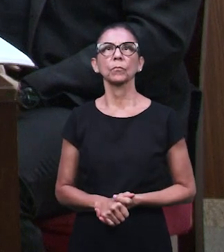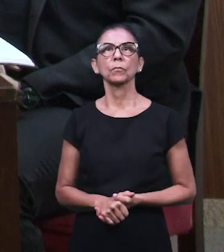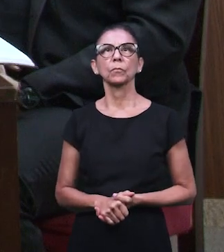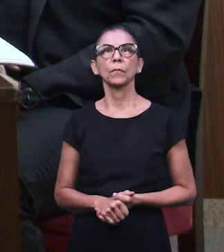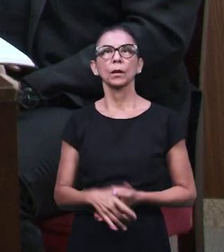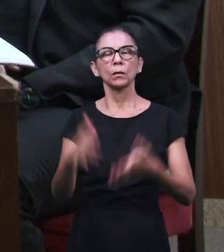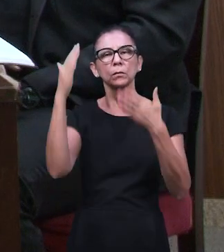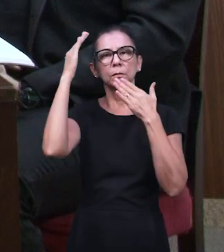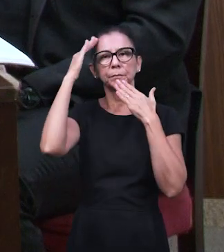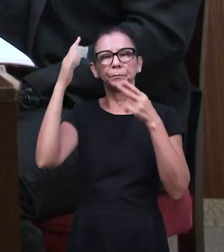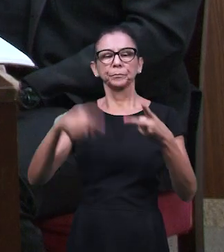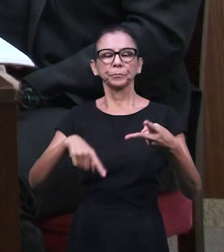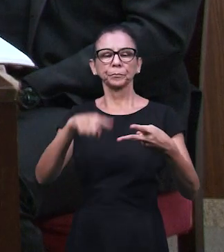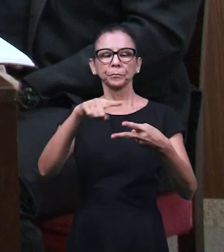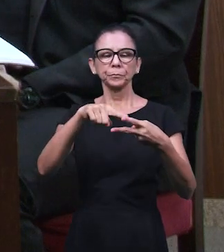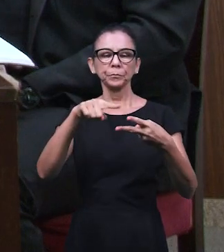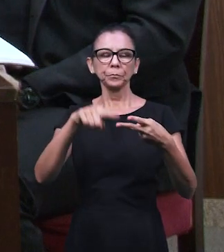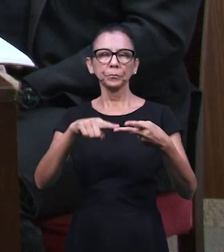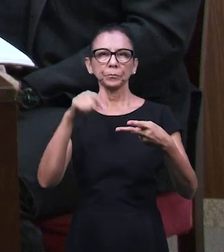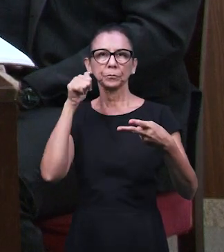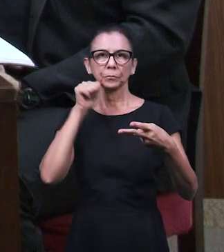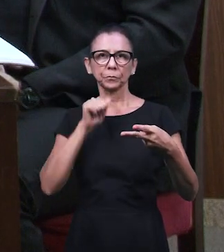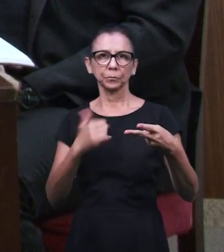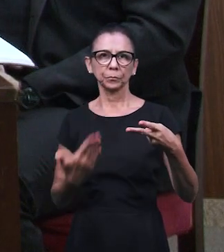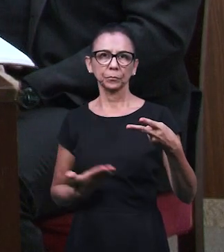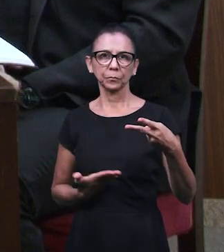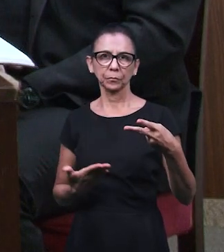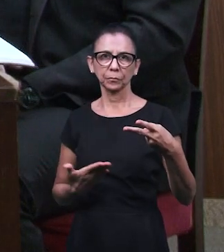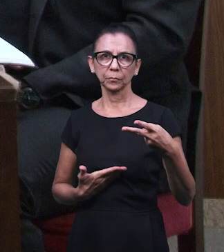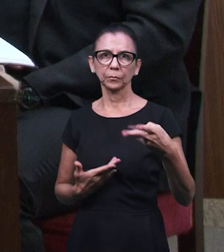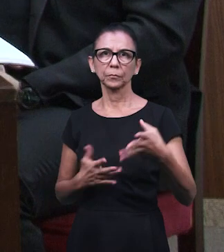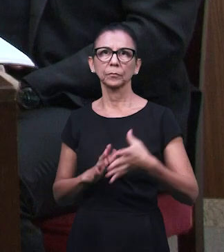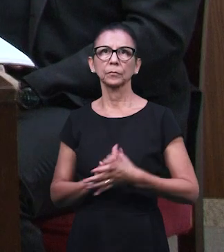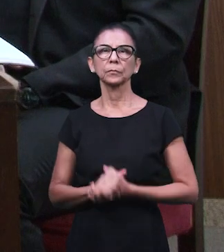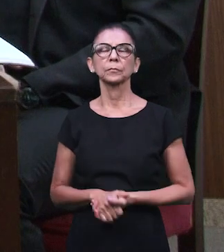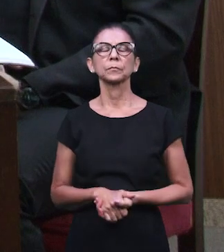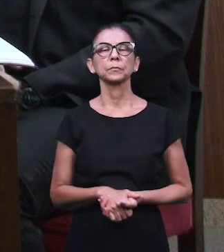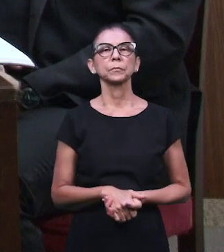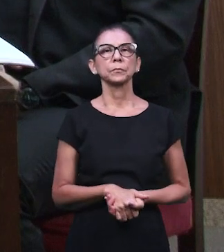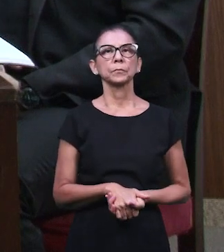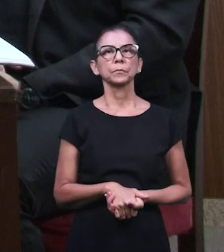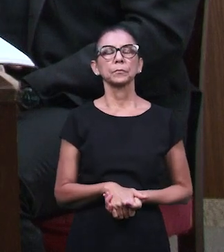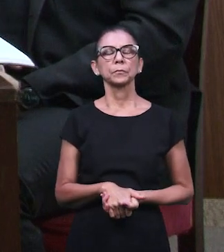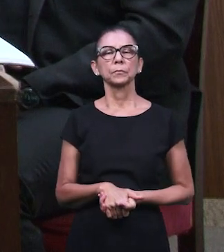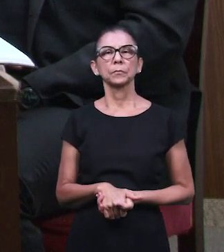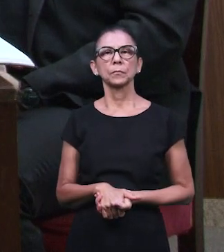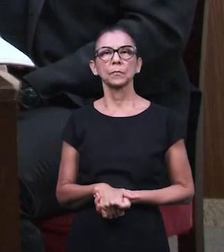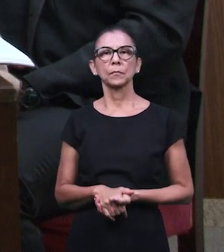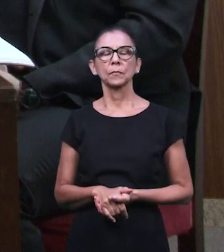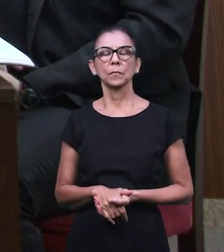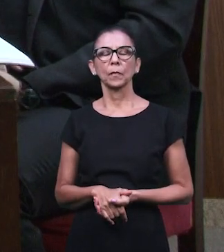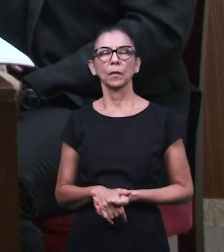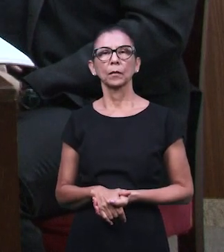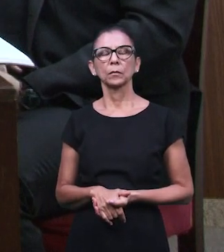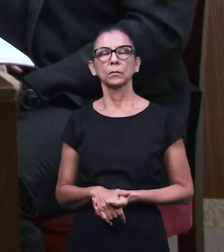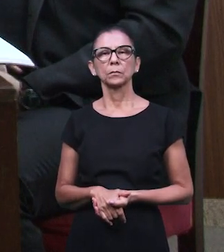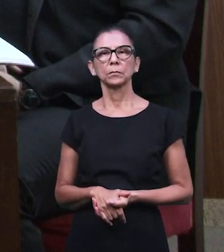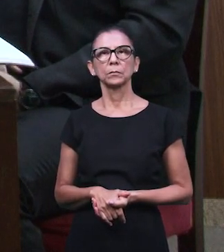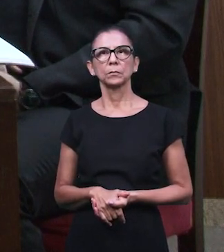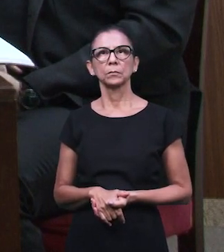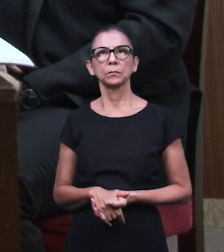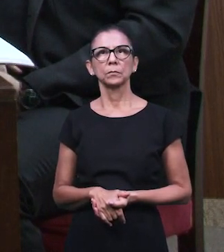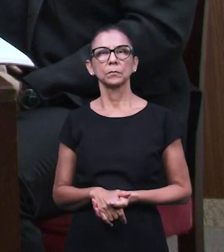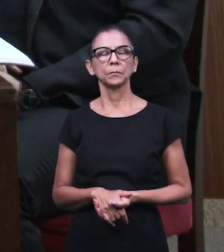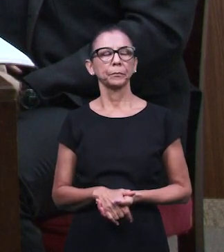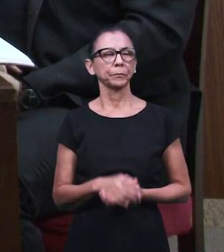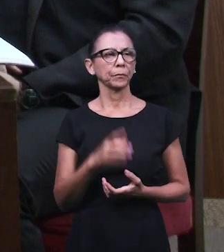responderam, da Igreja de Vila Velha e Belo Horizonte, Minas Gerais. Douglas, você tem algum comentário a fazer sobre a resposta